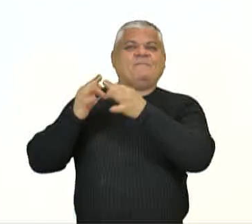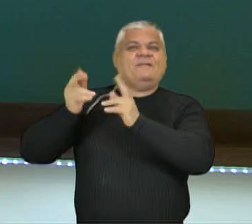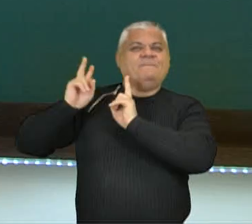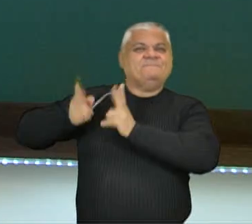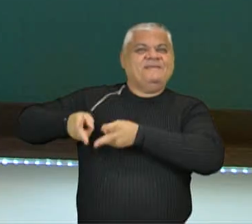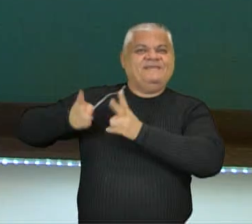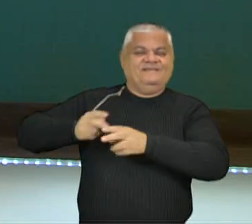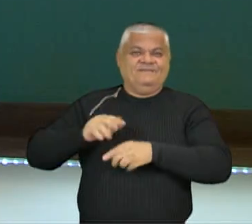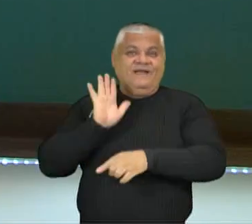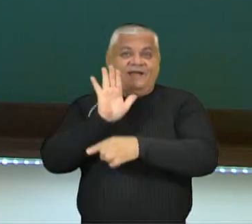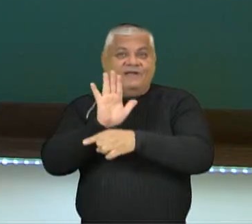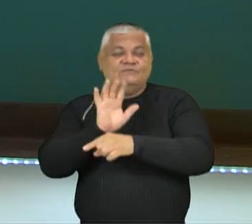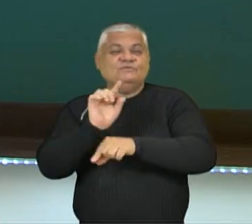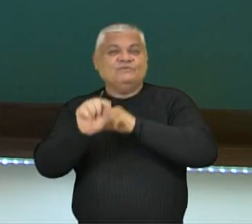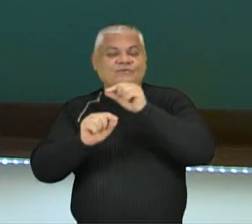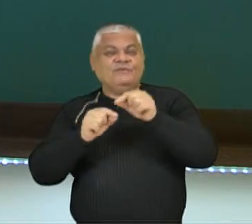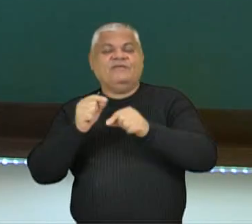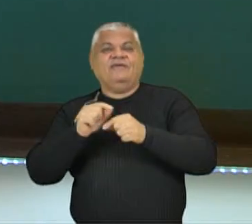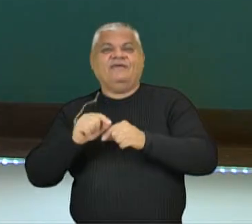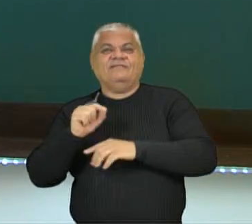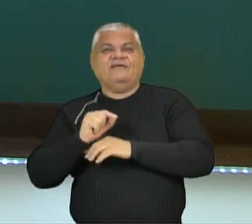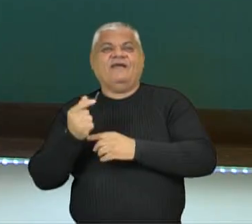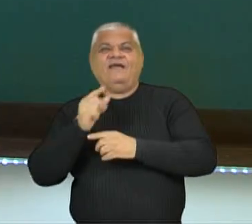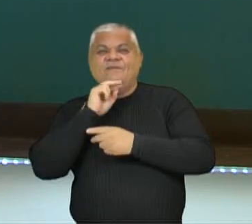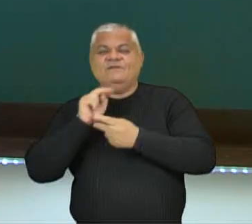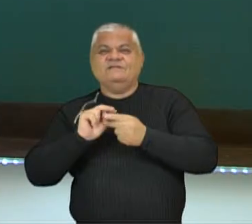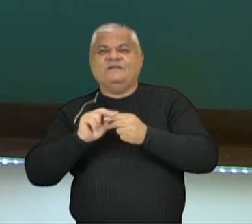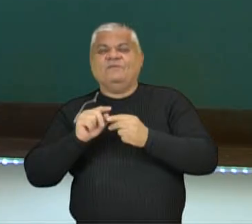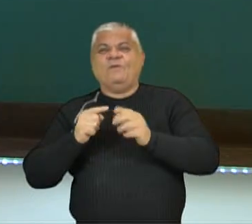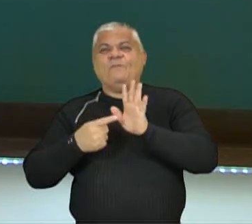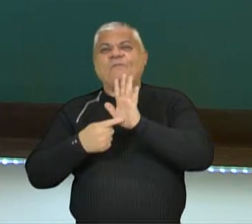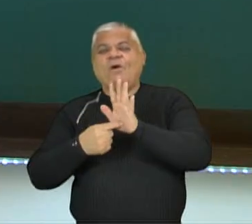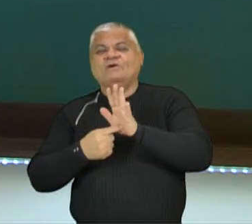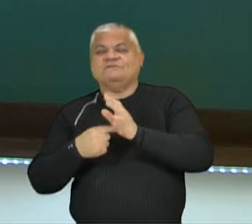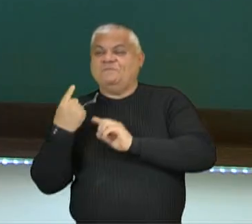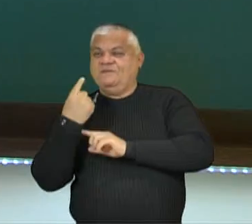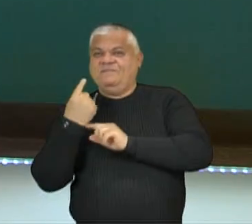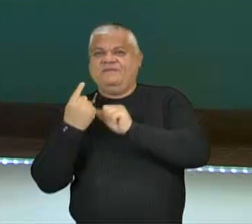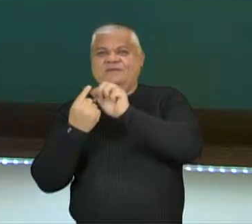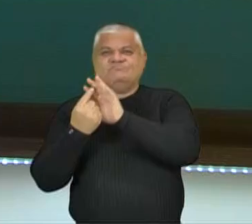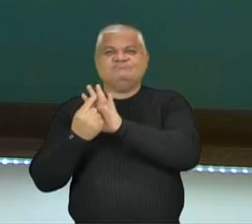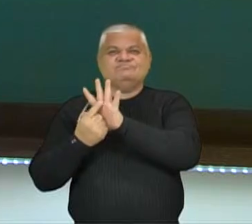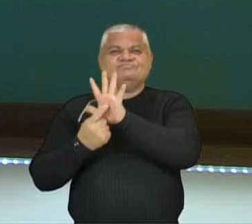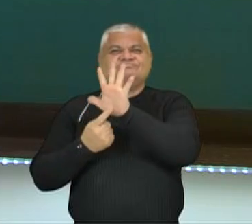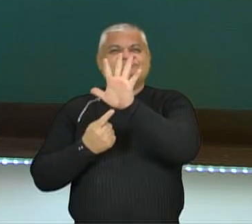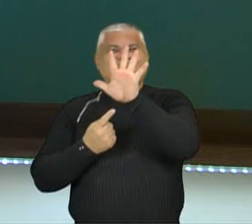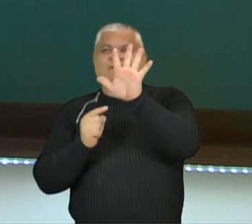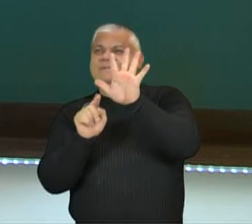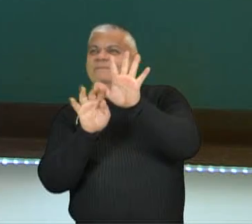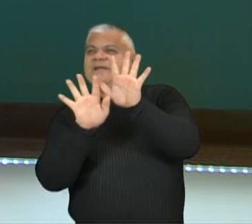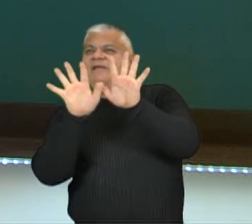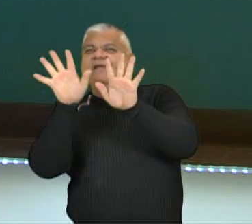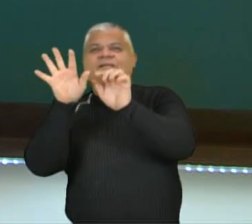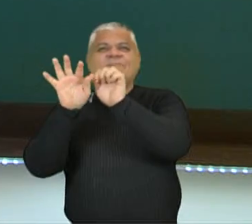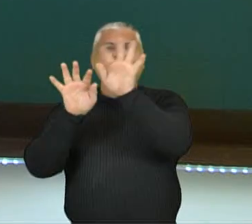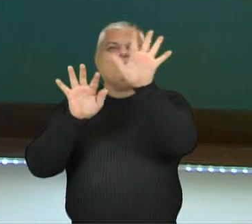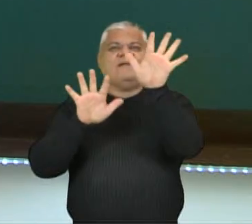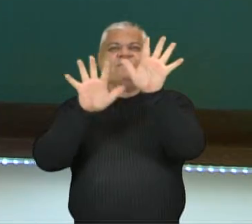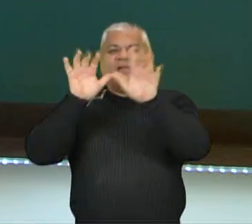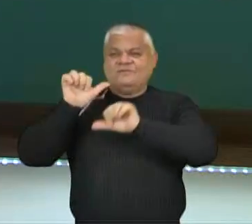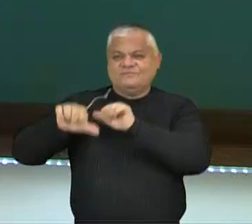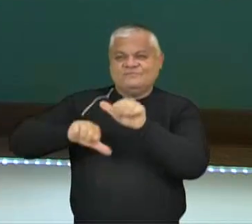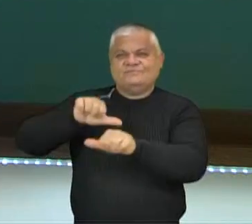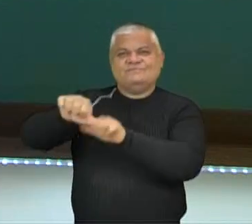para a construção das árvores filogenéticas, mostrando um ancestral comum e toda a divergência em